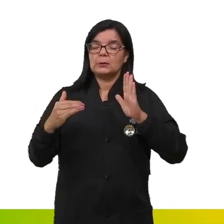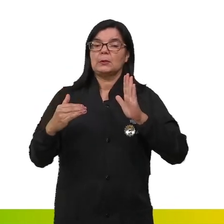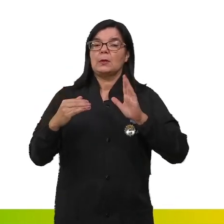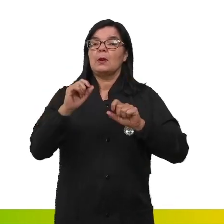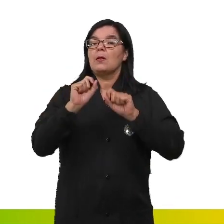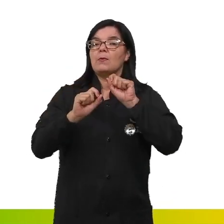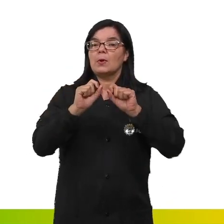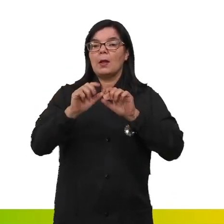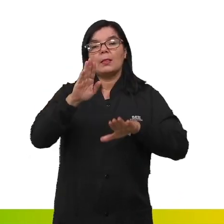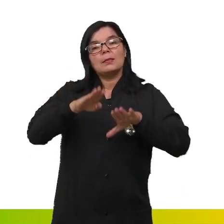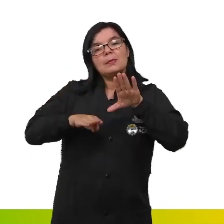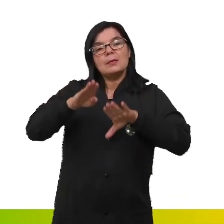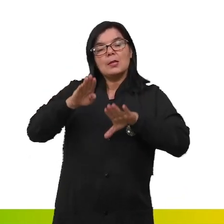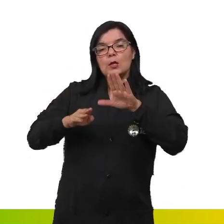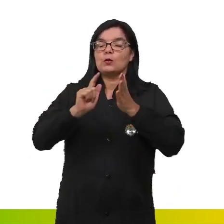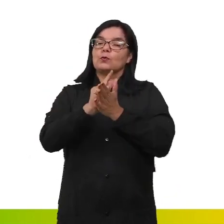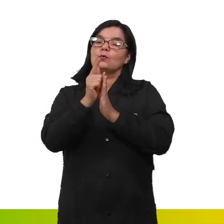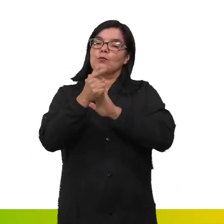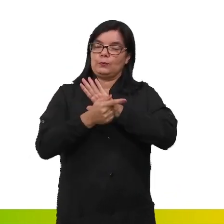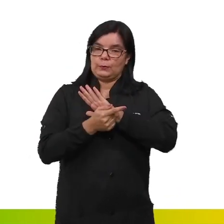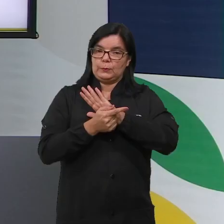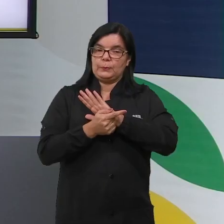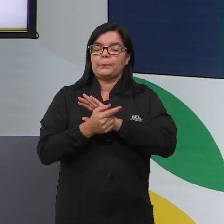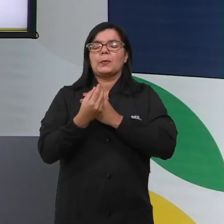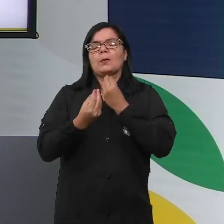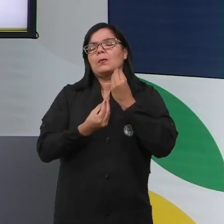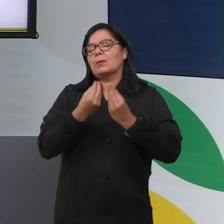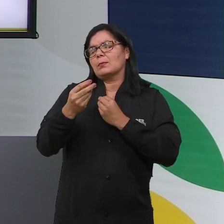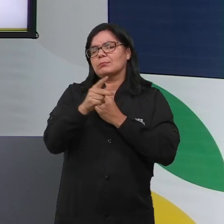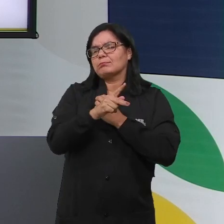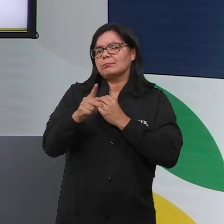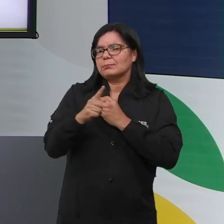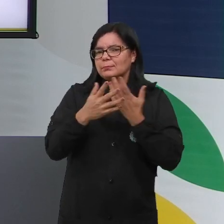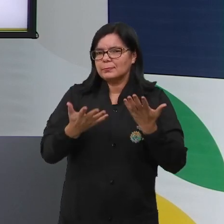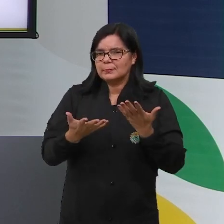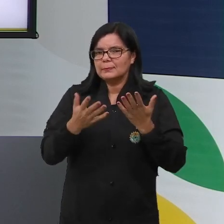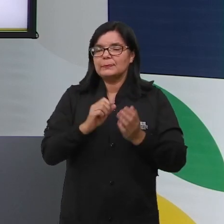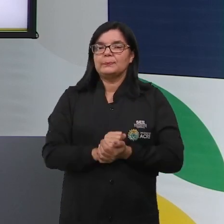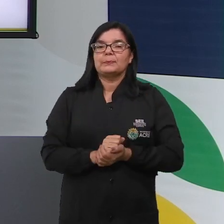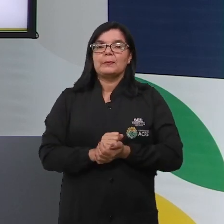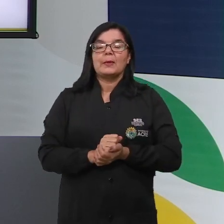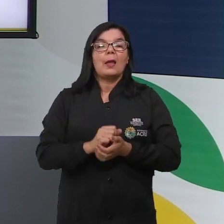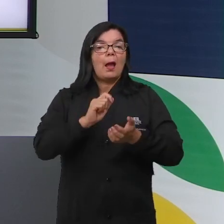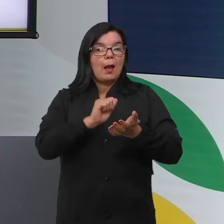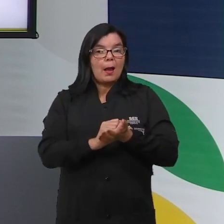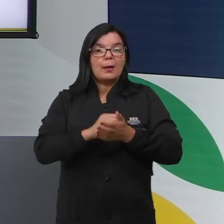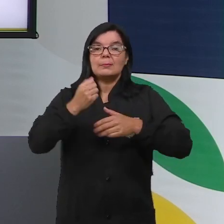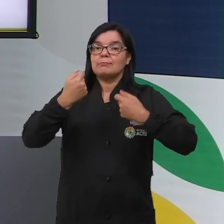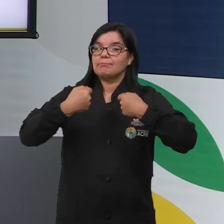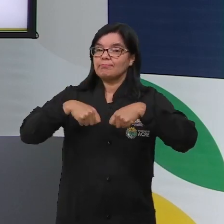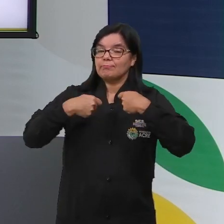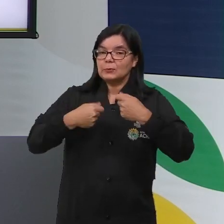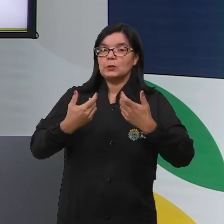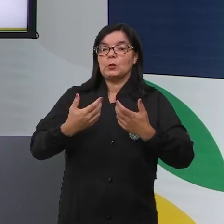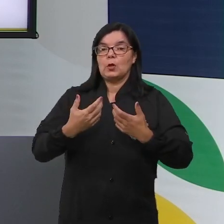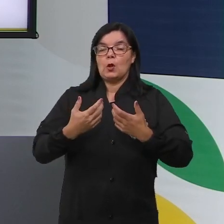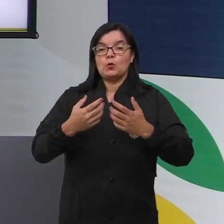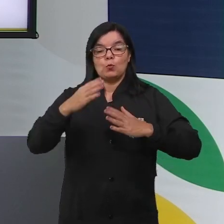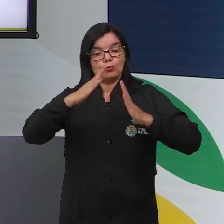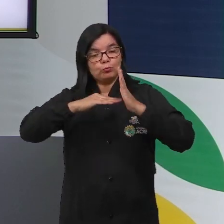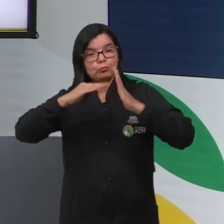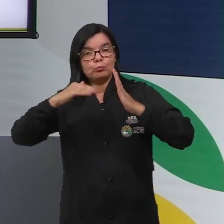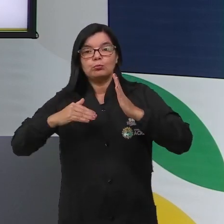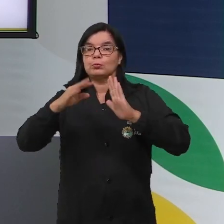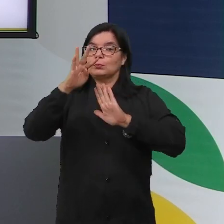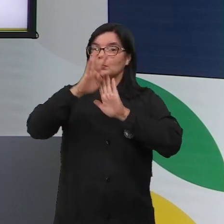vai depender do gênero. Como assim, professora? A depender ali do meu estilo textual, do